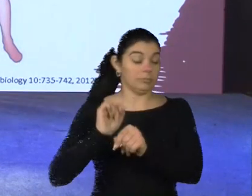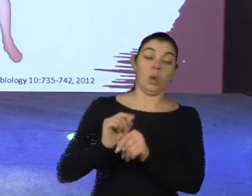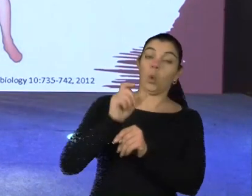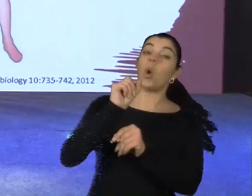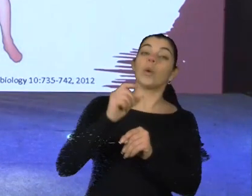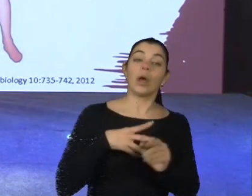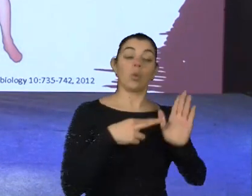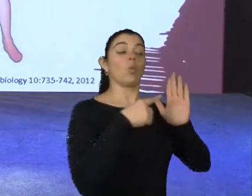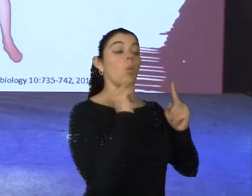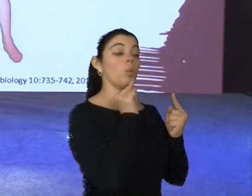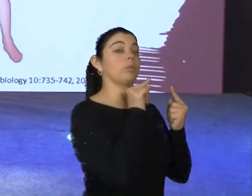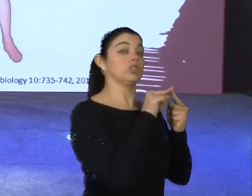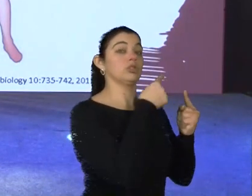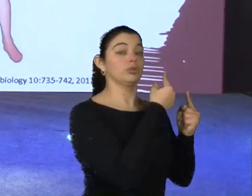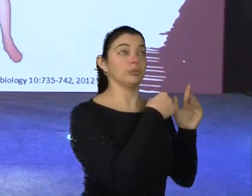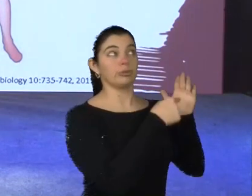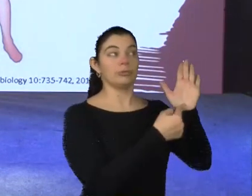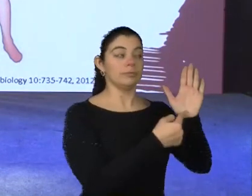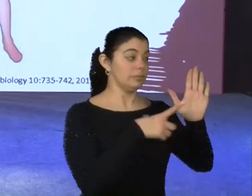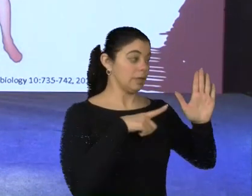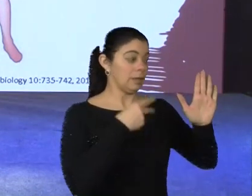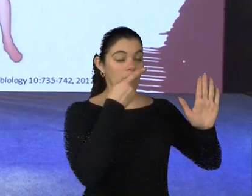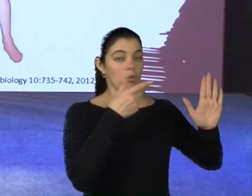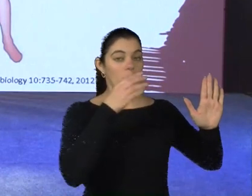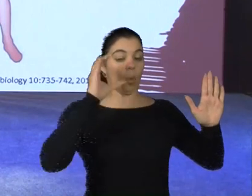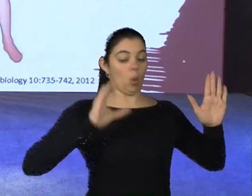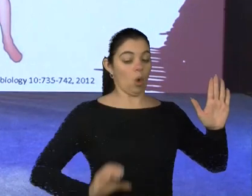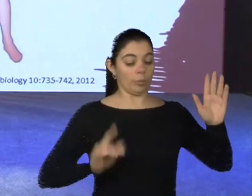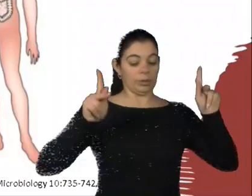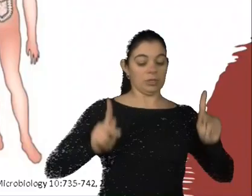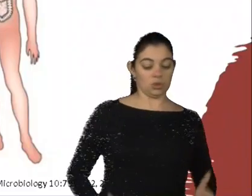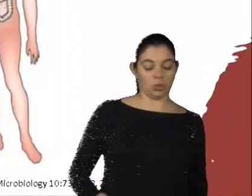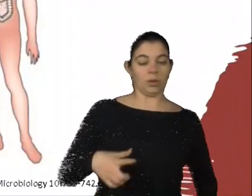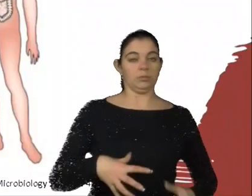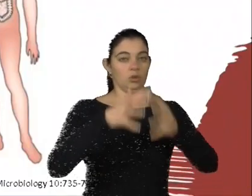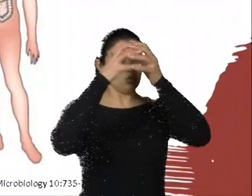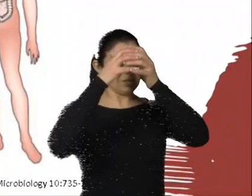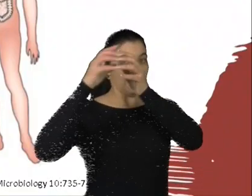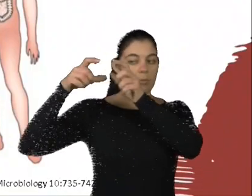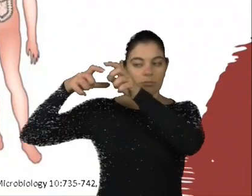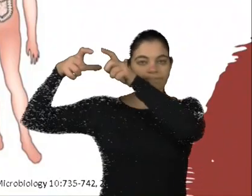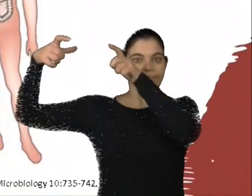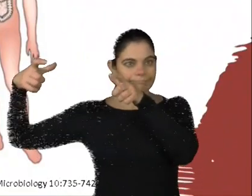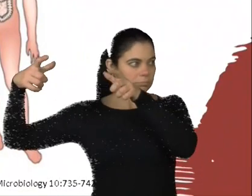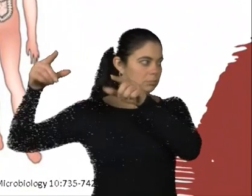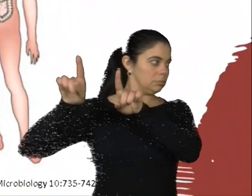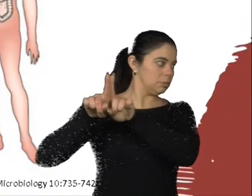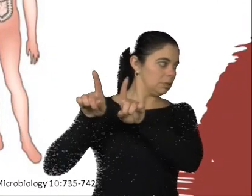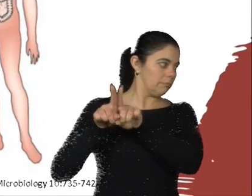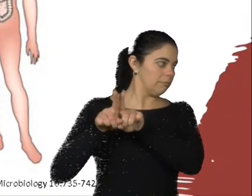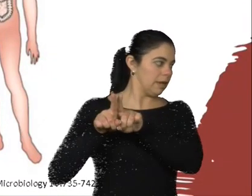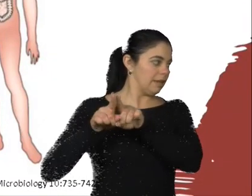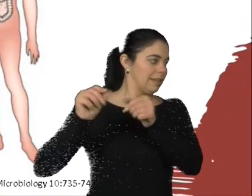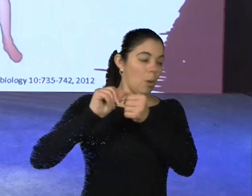Nós, seres humanos, aqui, nosso corpício, aqui o cérebro, num zoom. E essas células que vocês